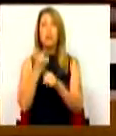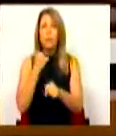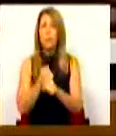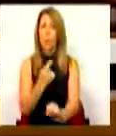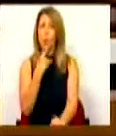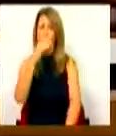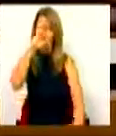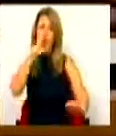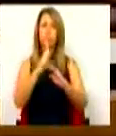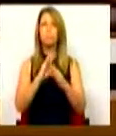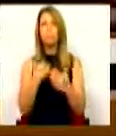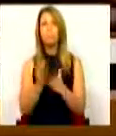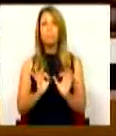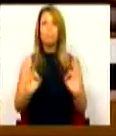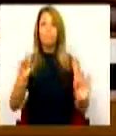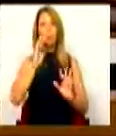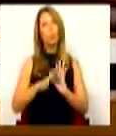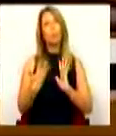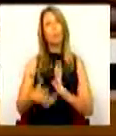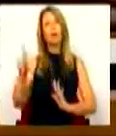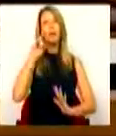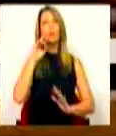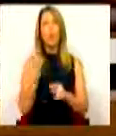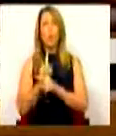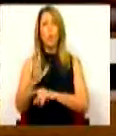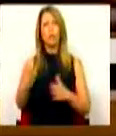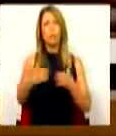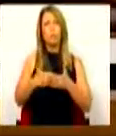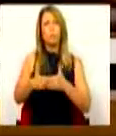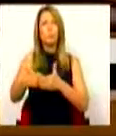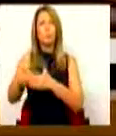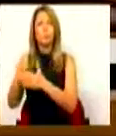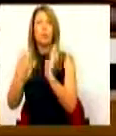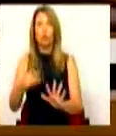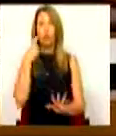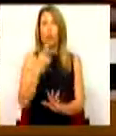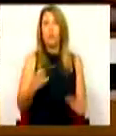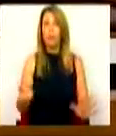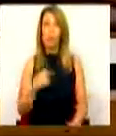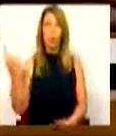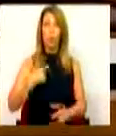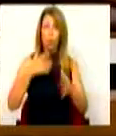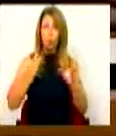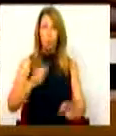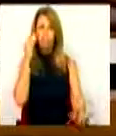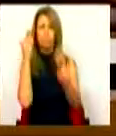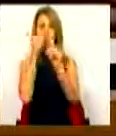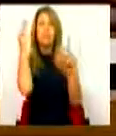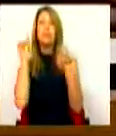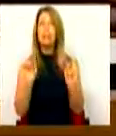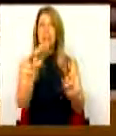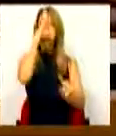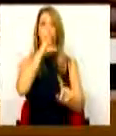o planeamento e assegurar a anulação dos entraves já identificados. É nisso que estamos todos concentrados, é nisso que o Governo